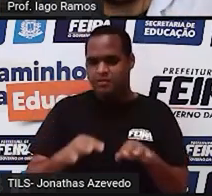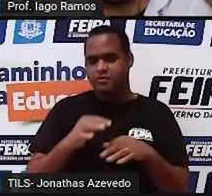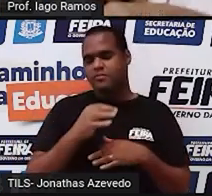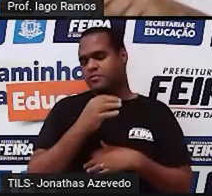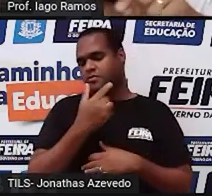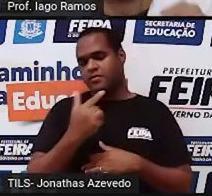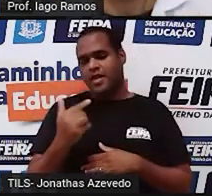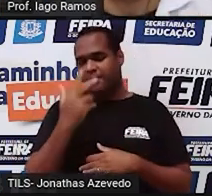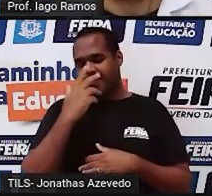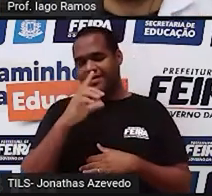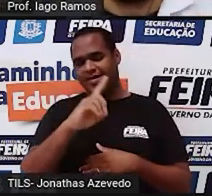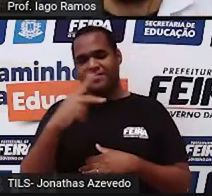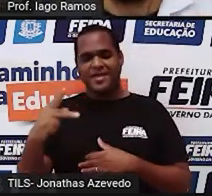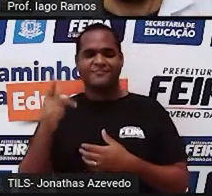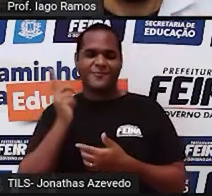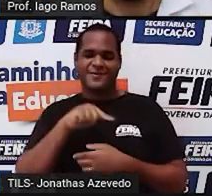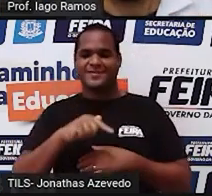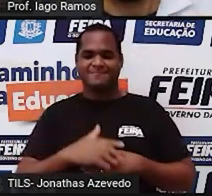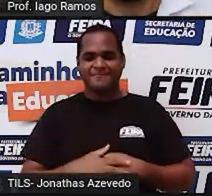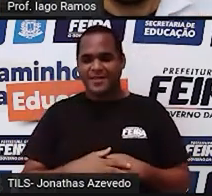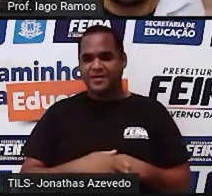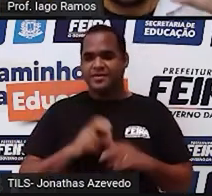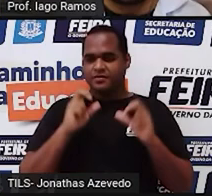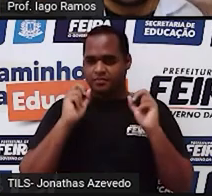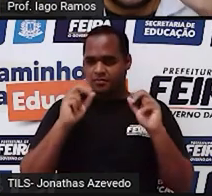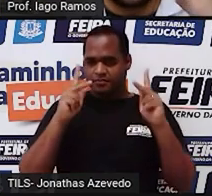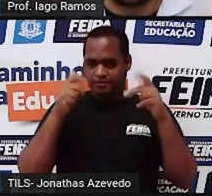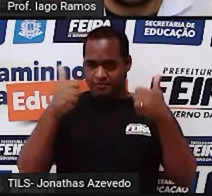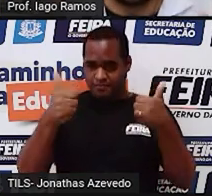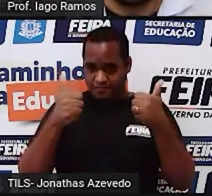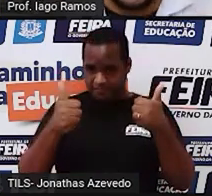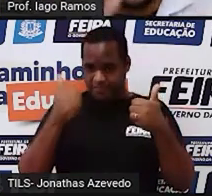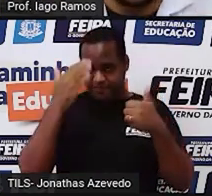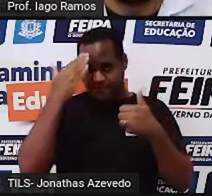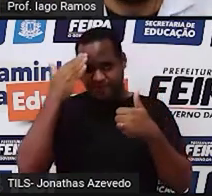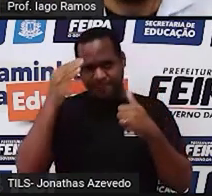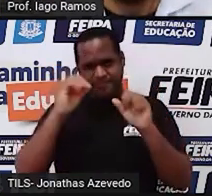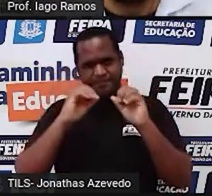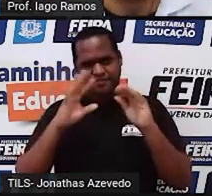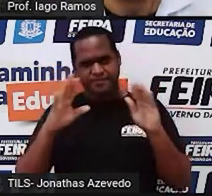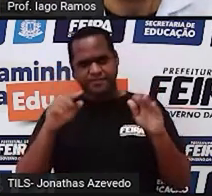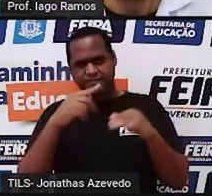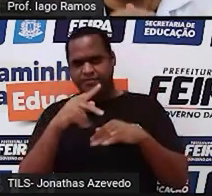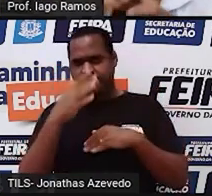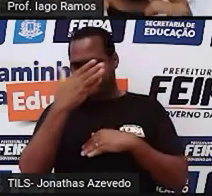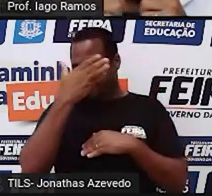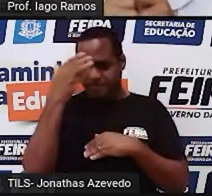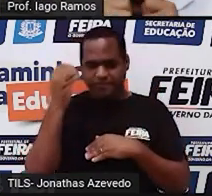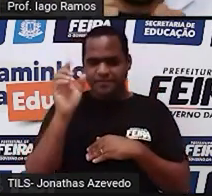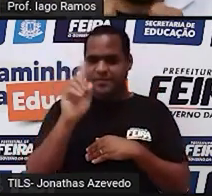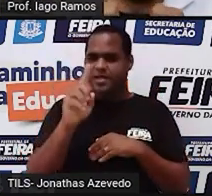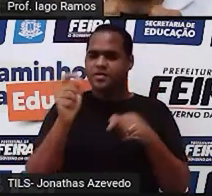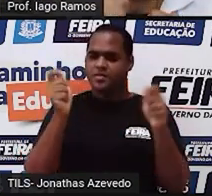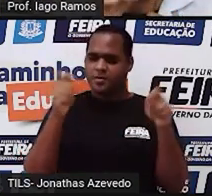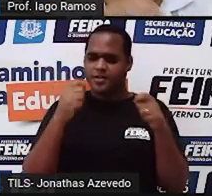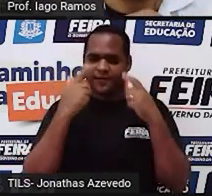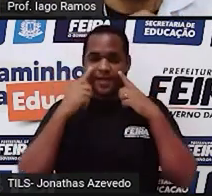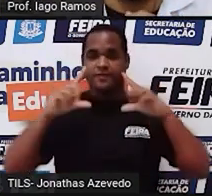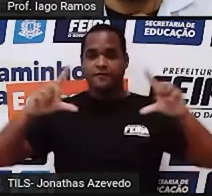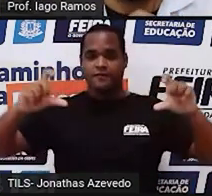da dízima periódica Beleza então fica esses que minha aí ó para você não esquecer você pode